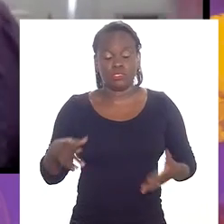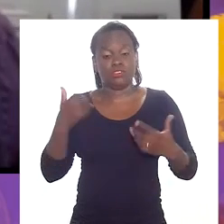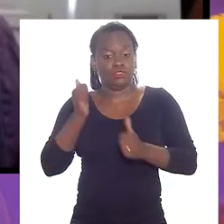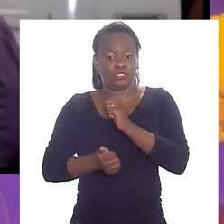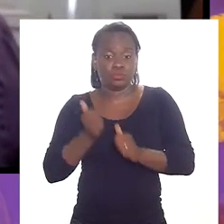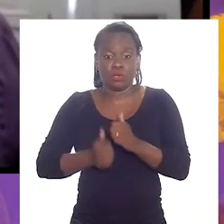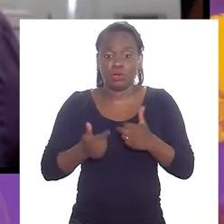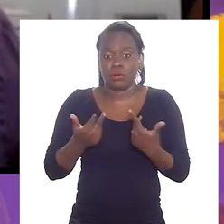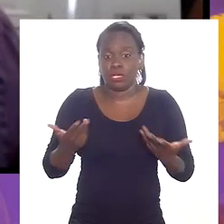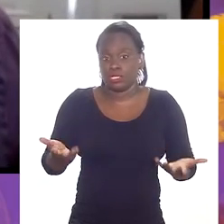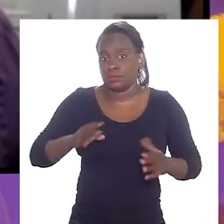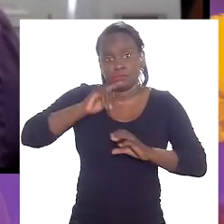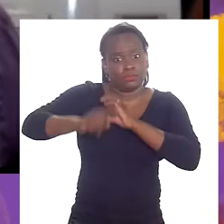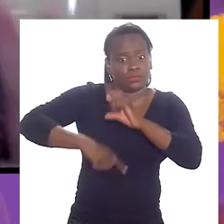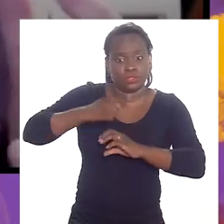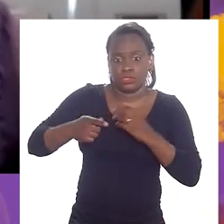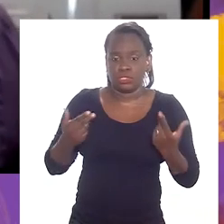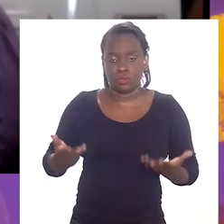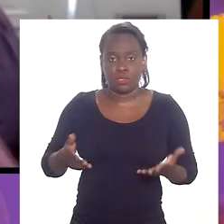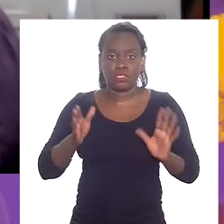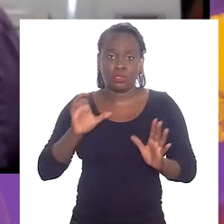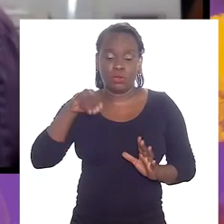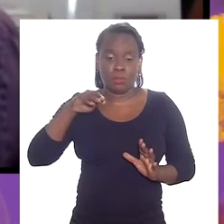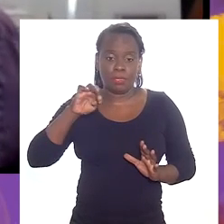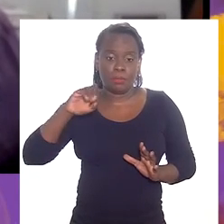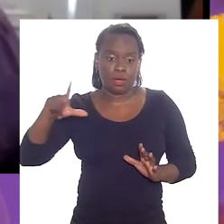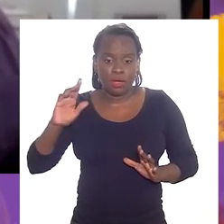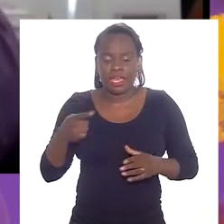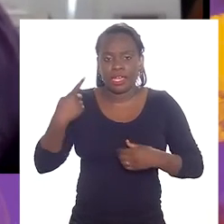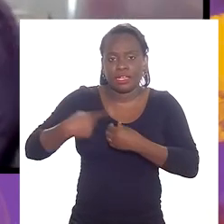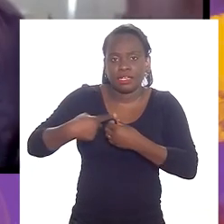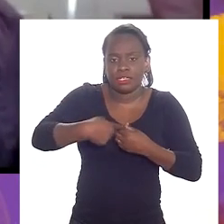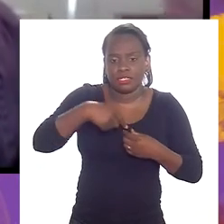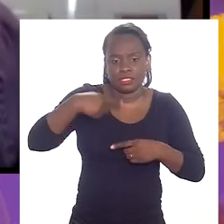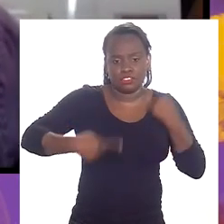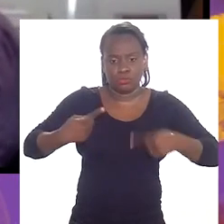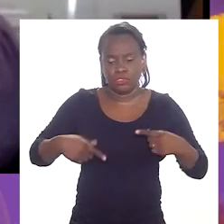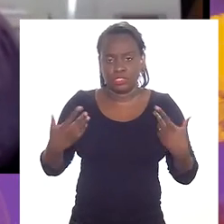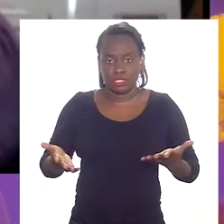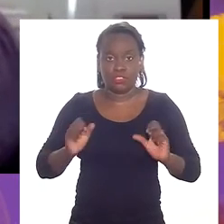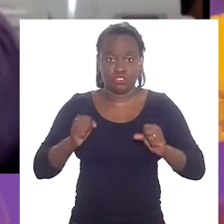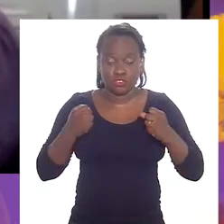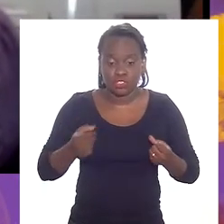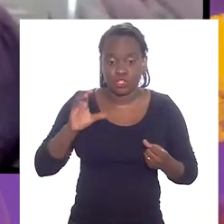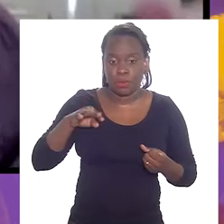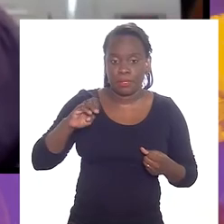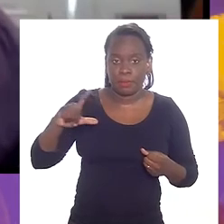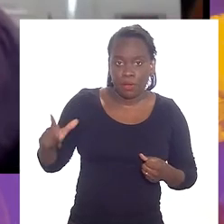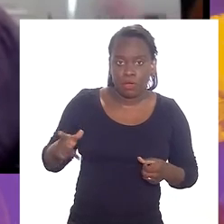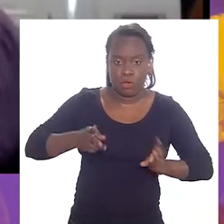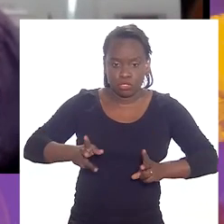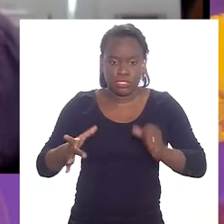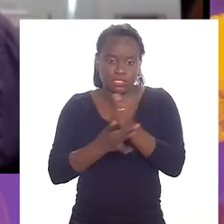e o futebol uma coisa global no caso da Conmebol são disputas internas então reconhecer o esposo da como embora